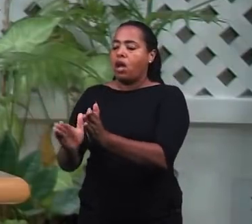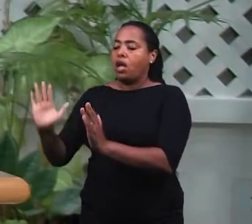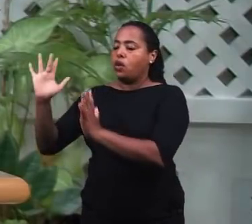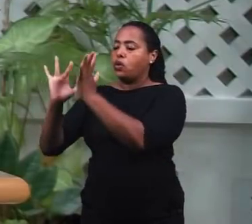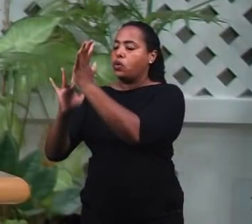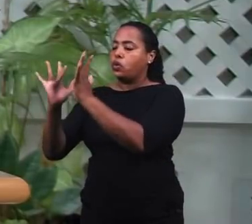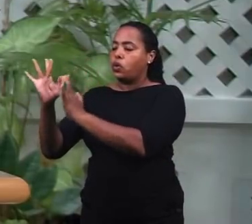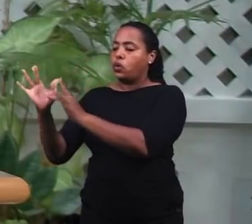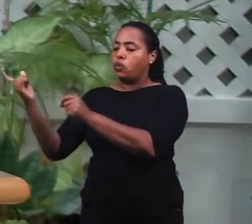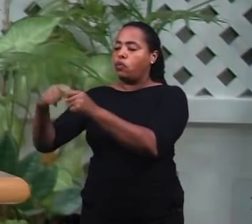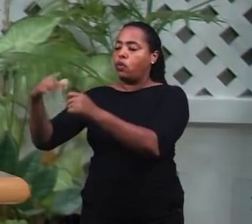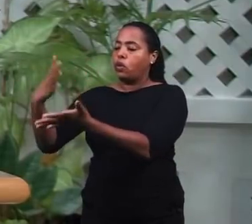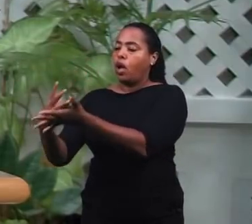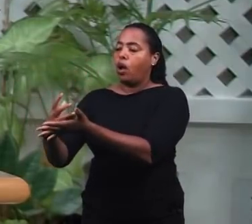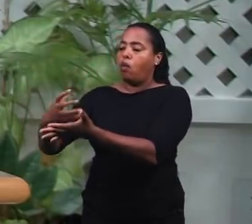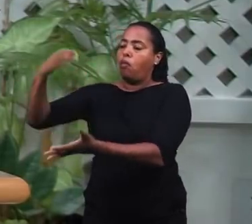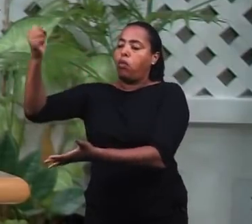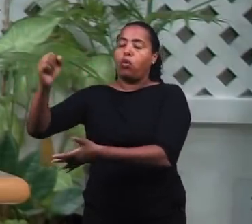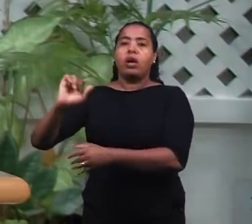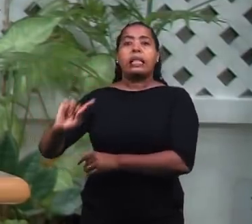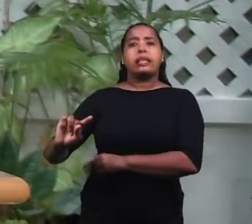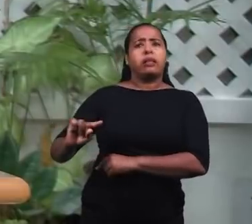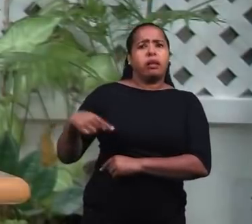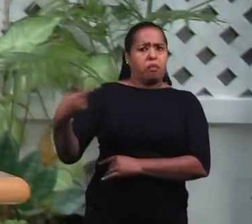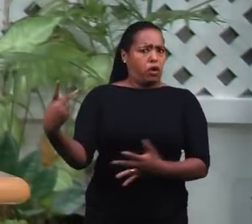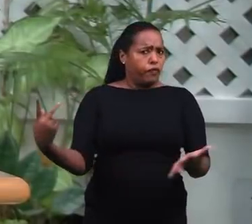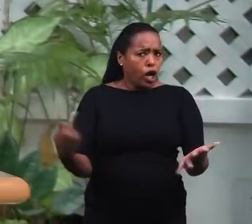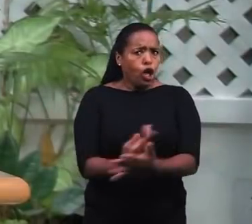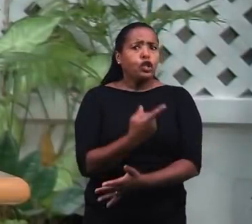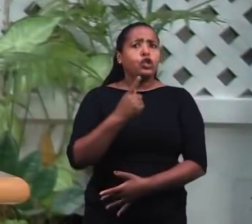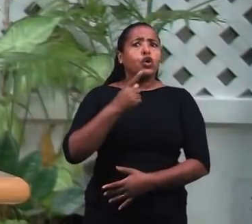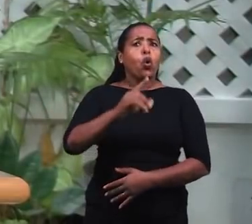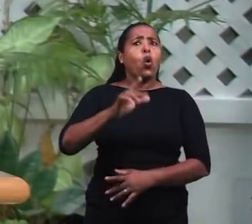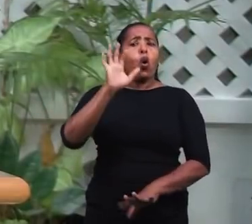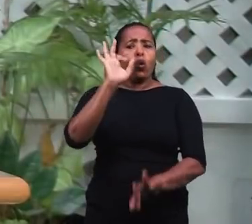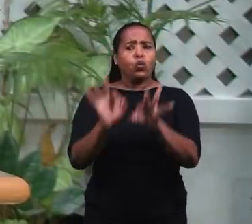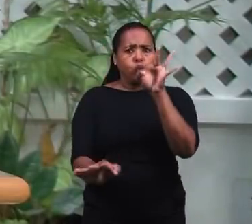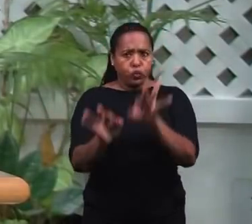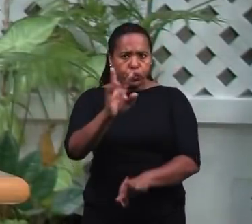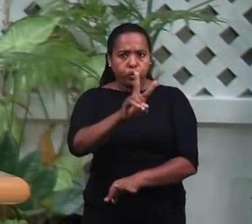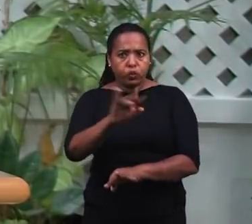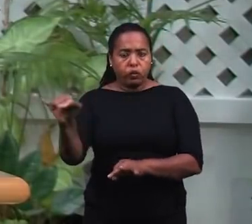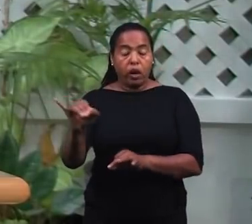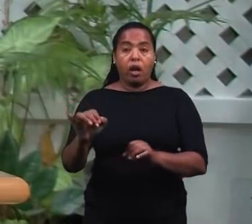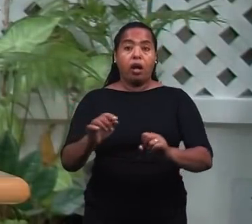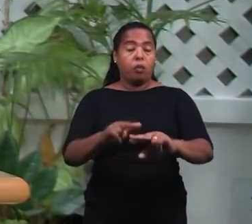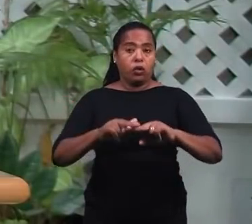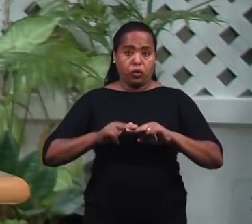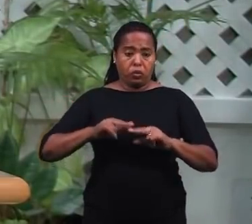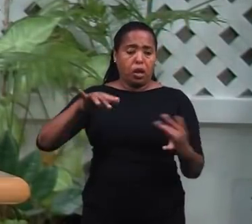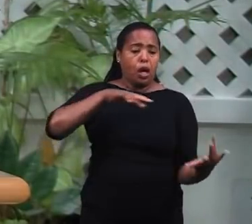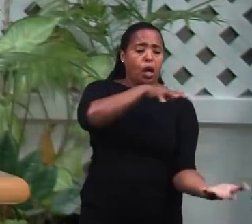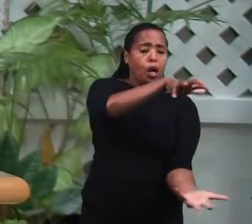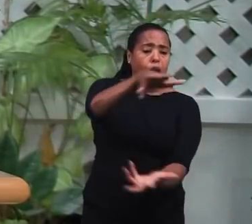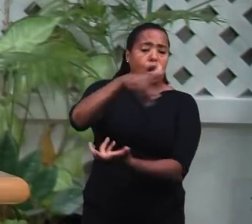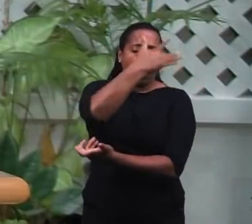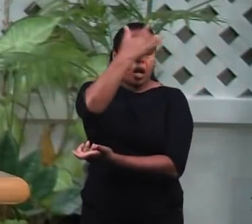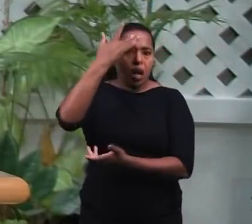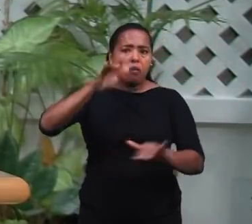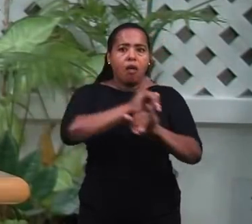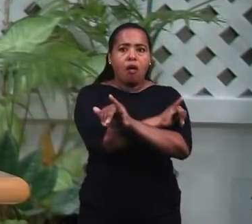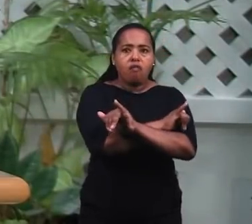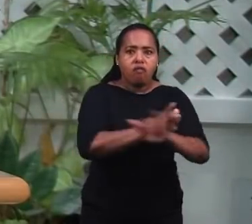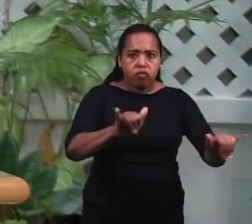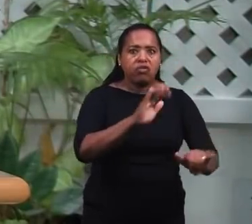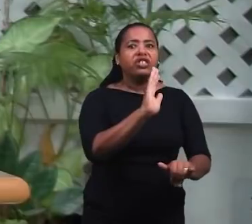igreja. Depois disso virão os juízos, porque o mundo foi devidamente avisado.